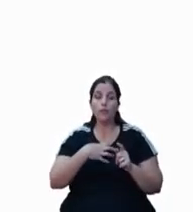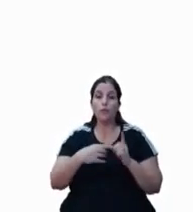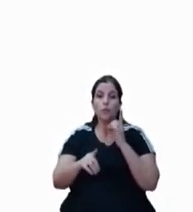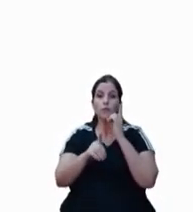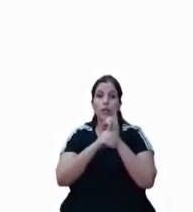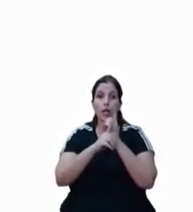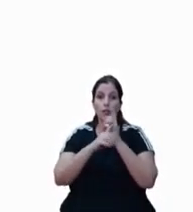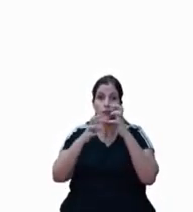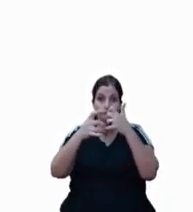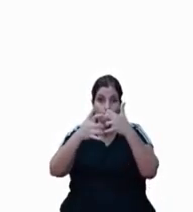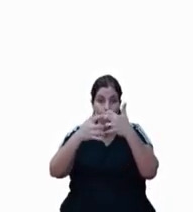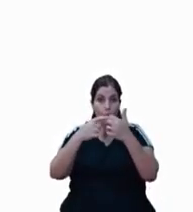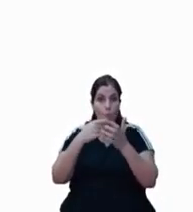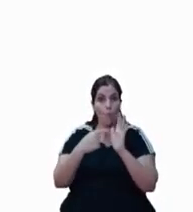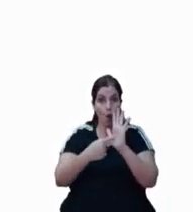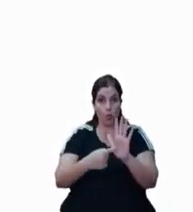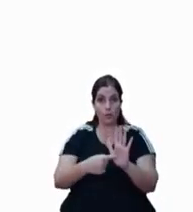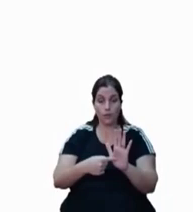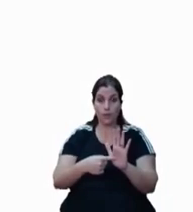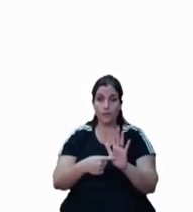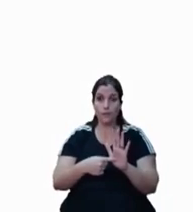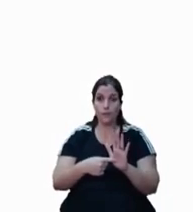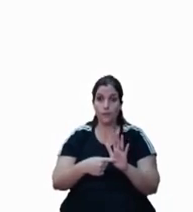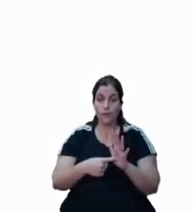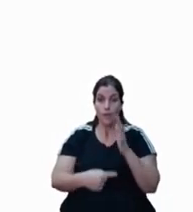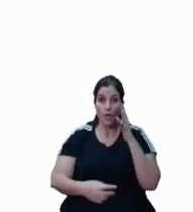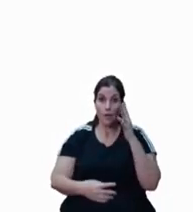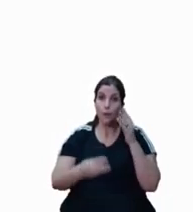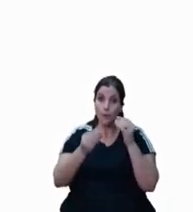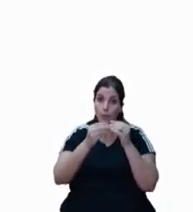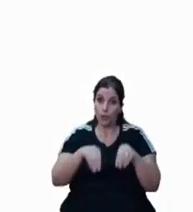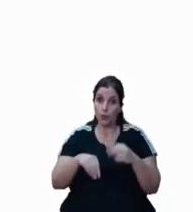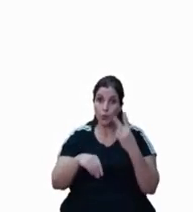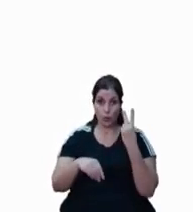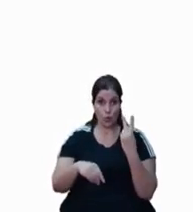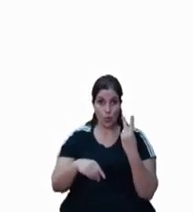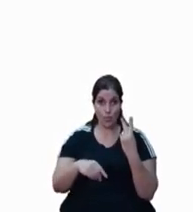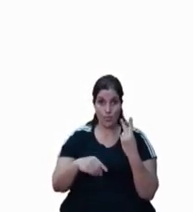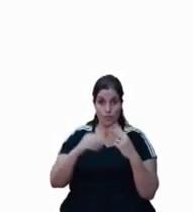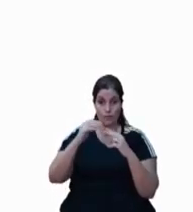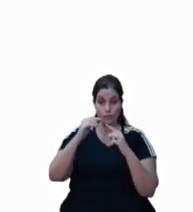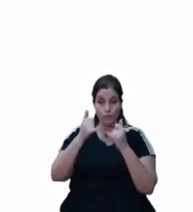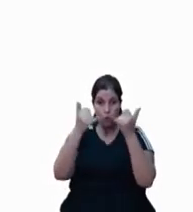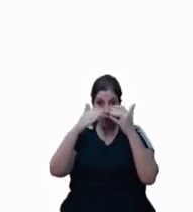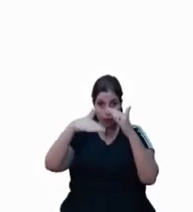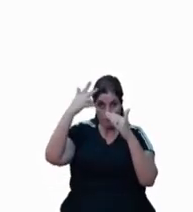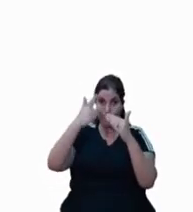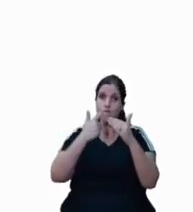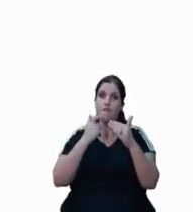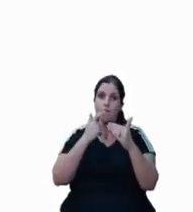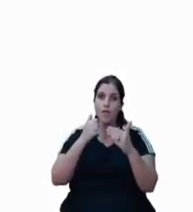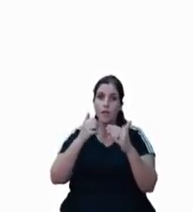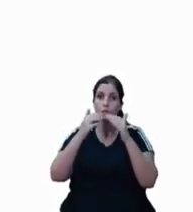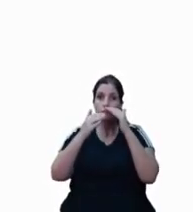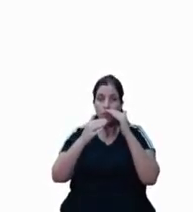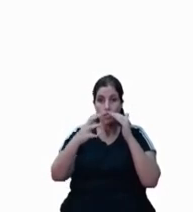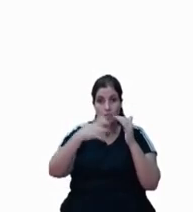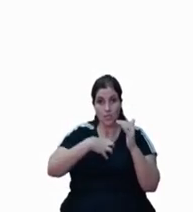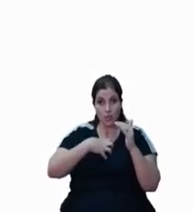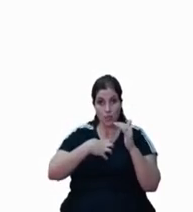indica comprometimento de duas vias nervosas, a dos neurônios motores superiores, mostrados aqui em vermelho, e as vias